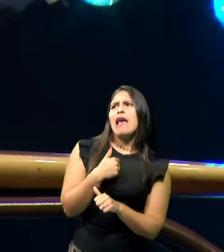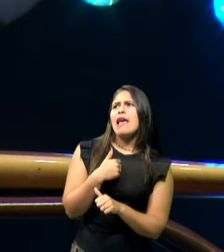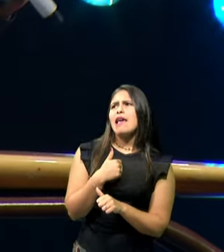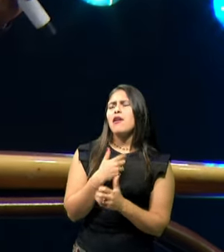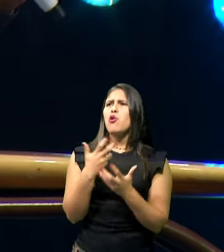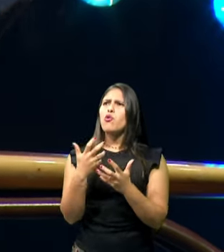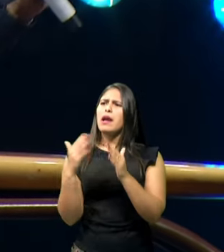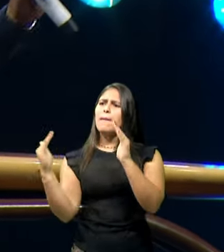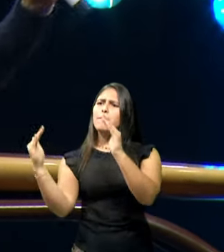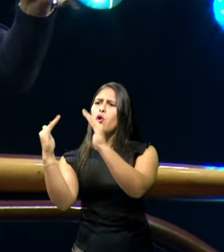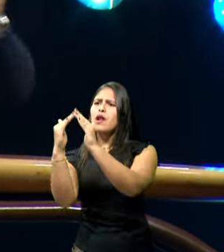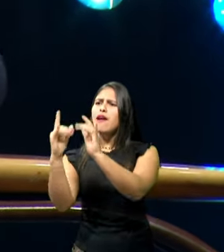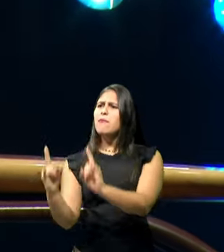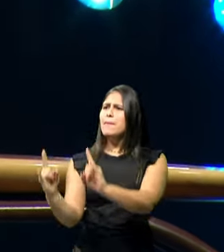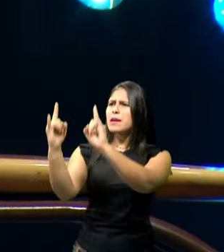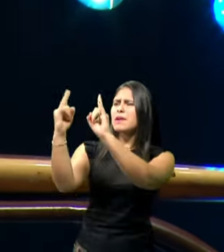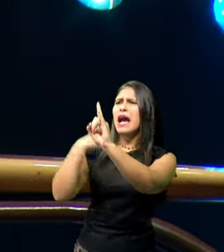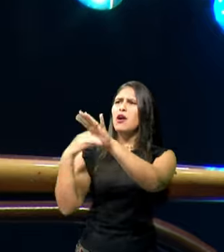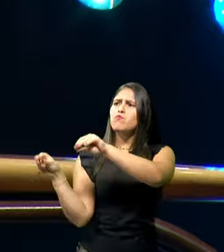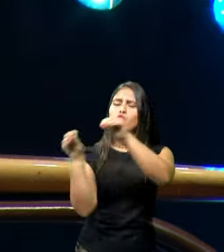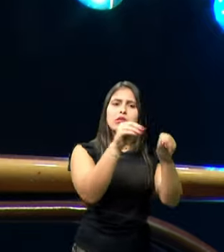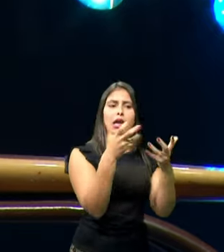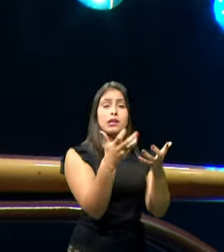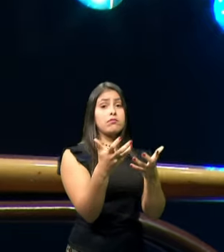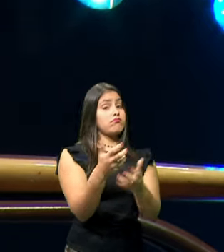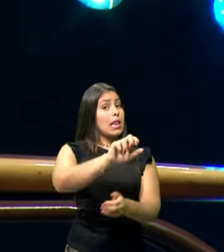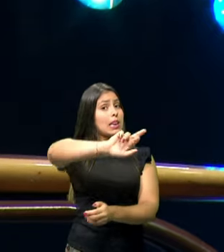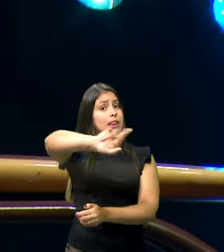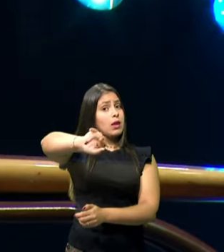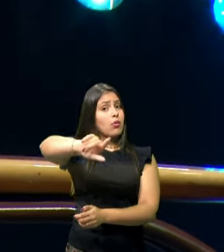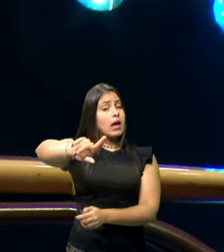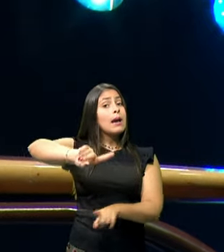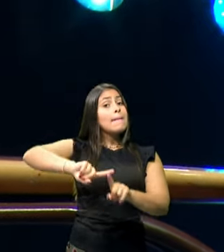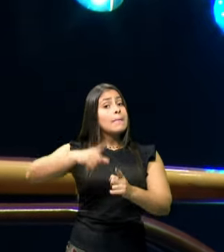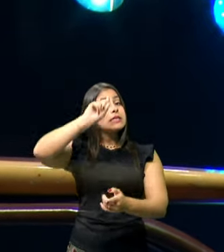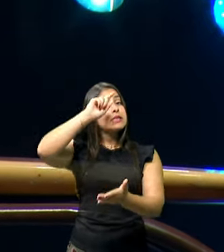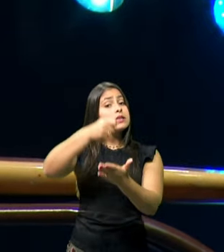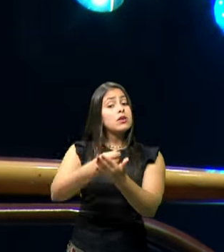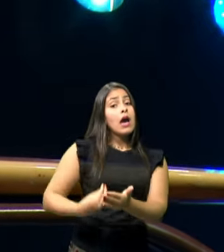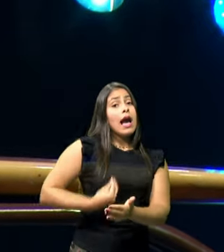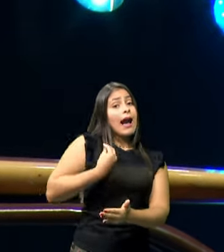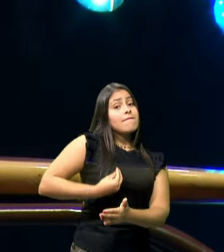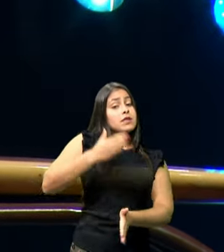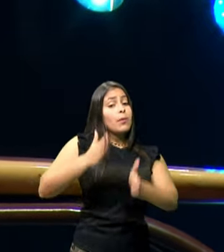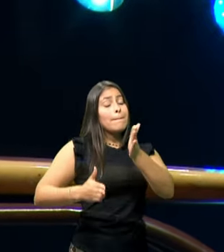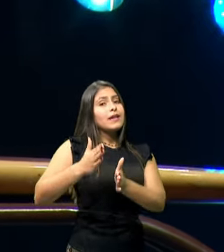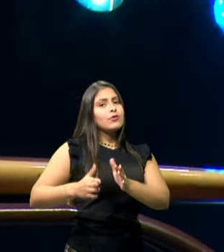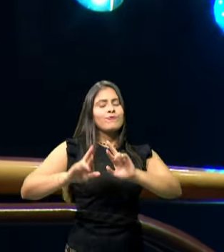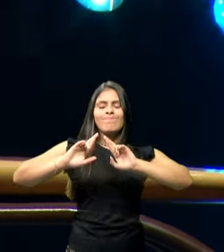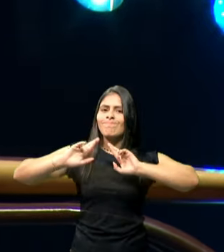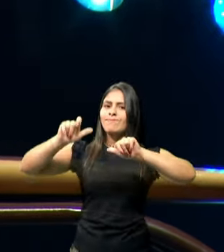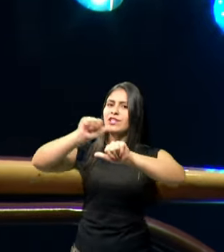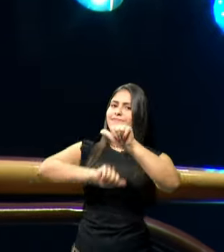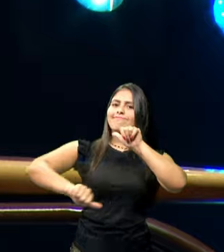Eu queria morar aqui nesse apartamento, agora vou morar no outro. Não, decisões que mudam a sua estação.